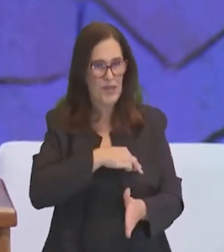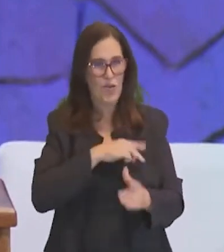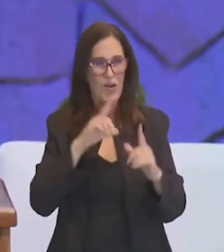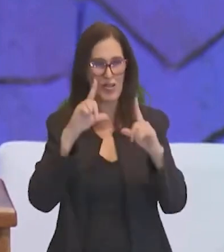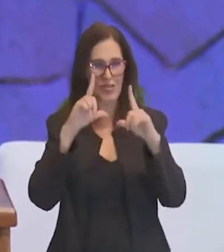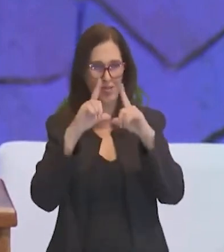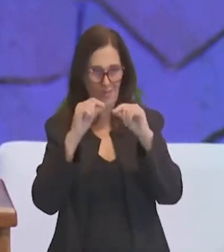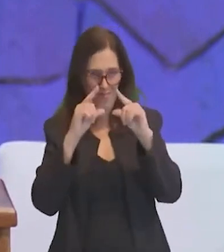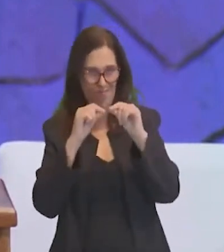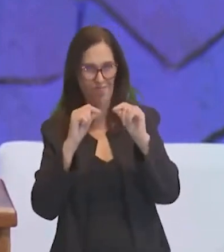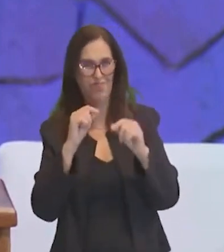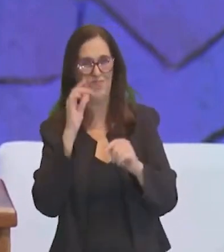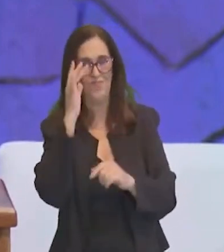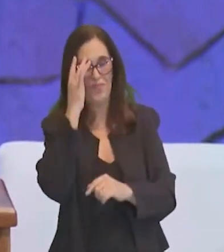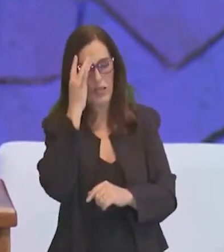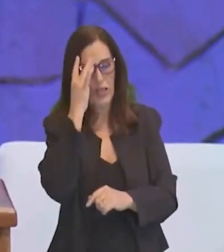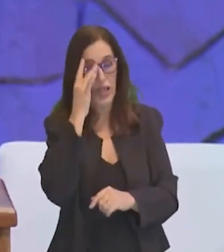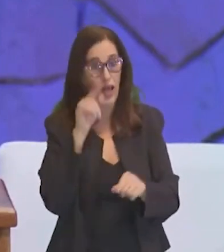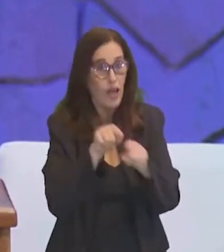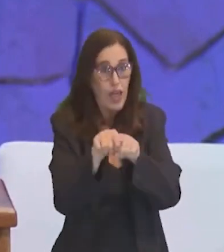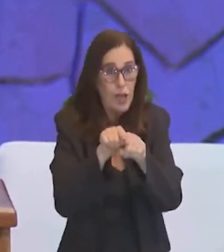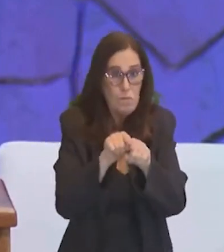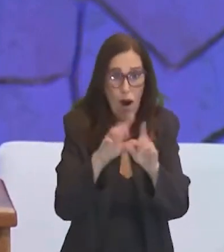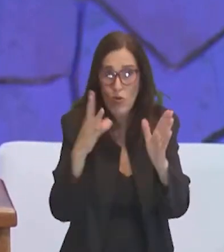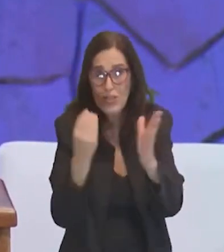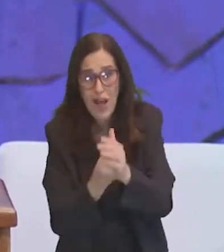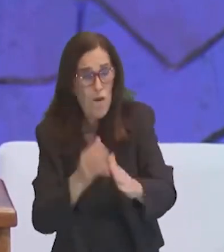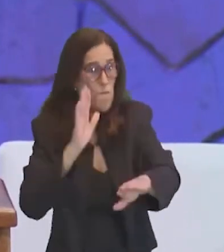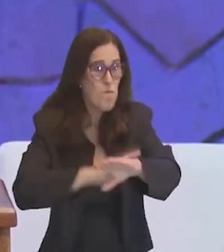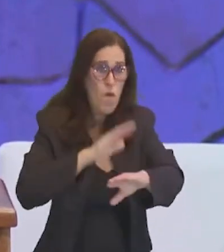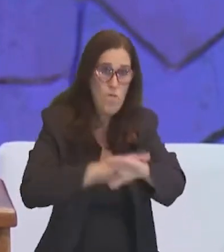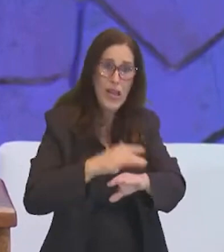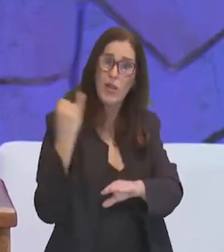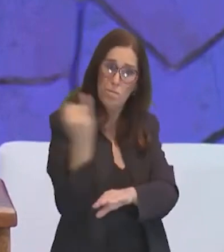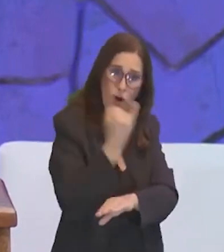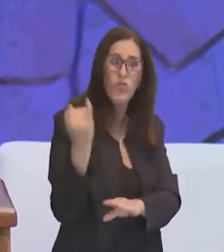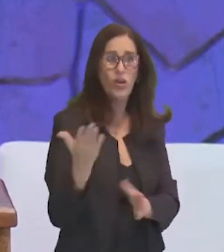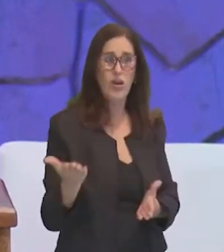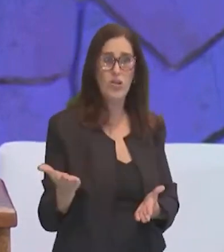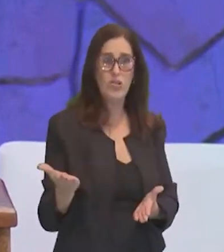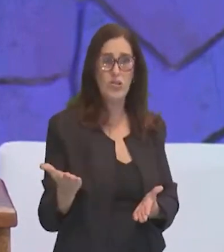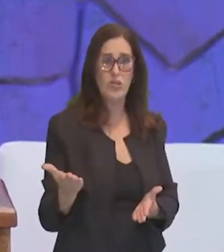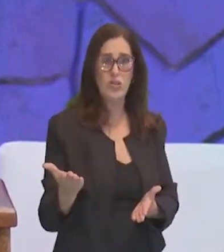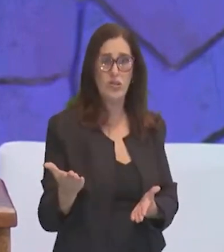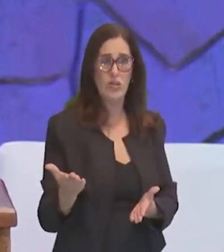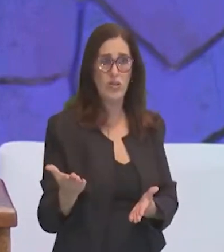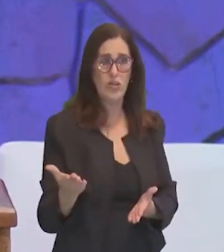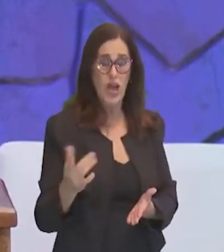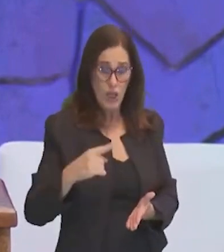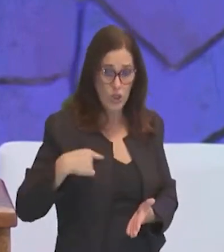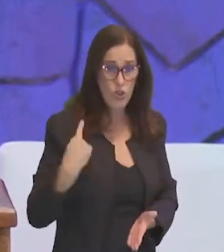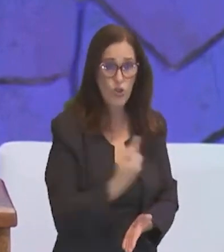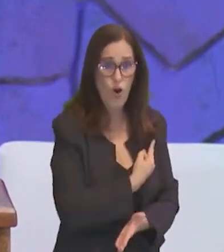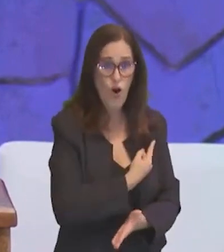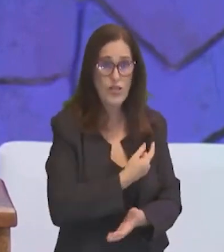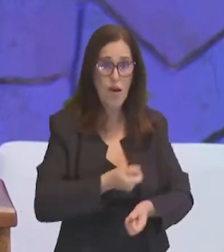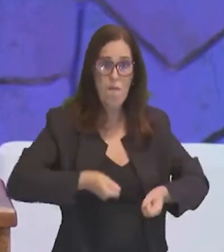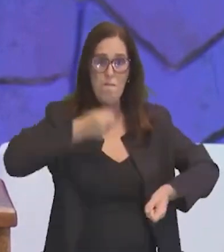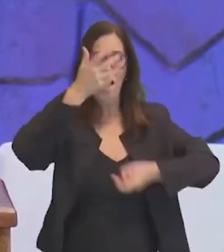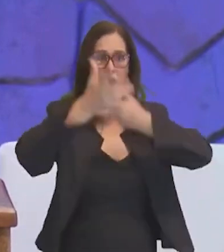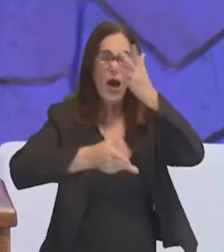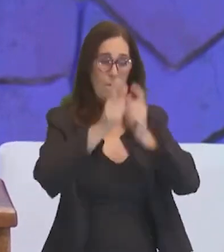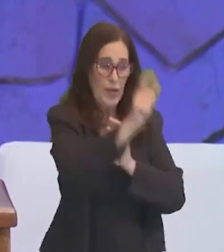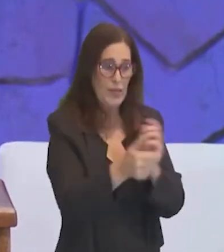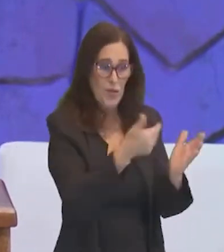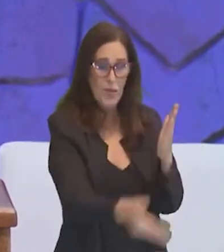estaduais. Irmãos, igreja, que momento importante de nós falarmos ao